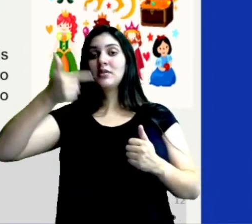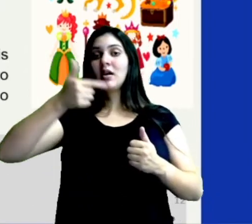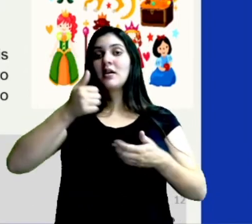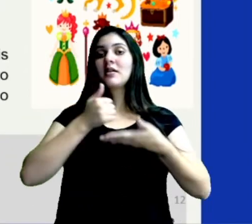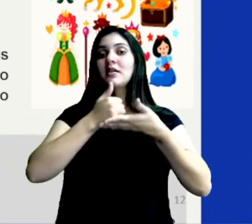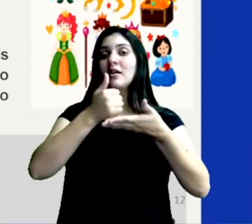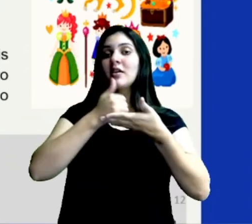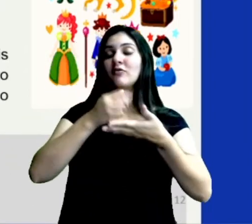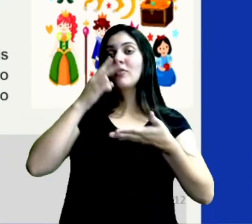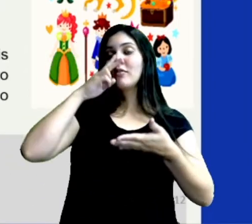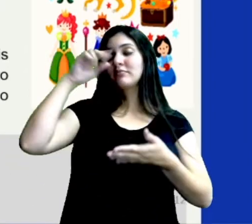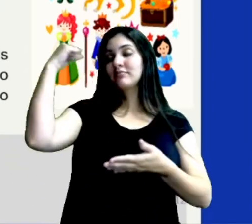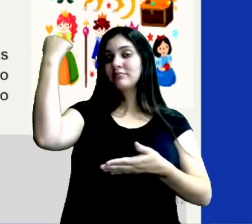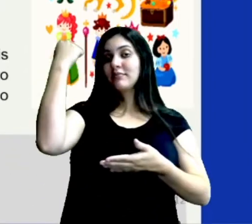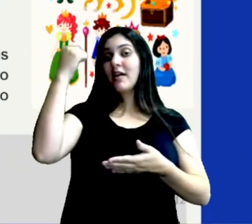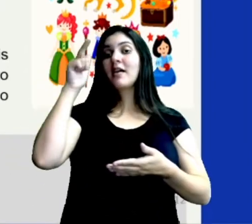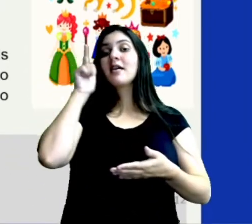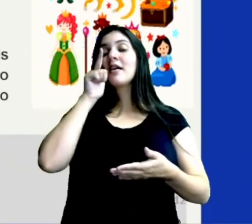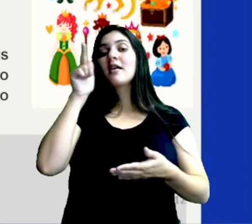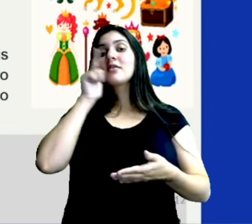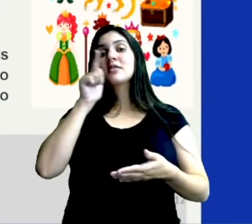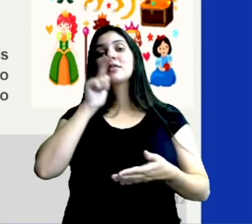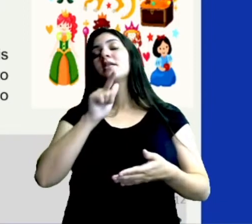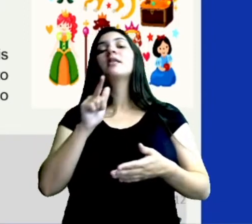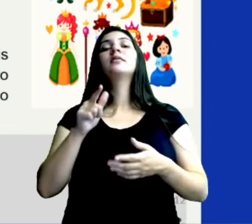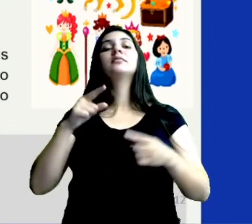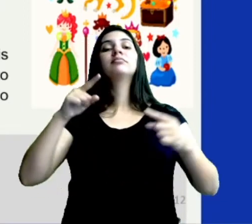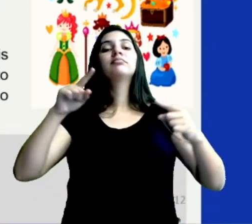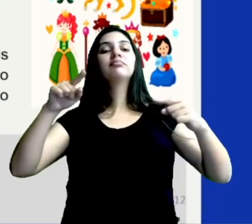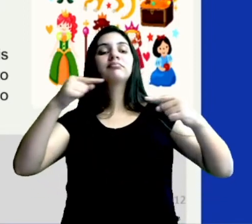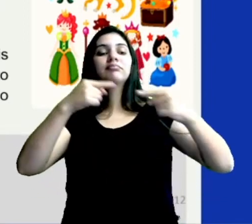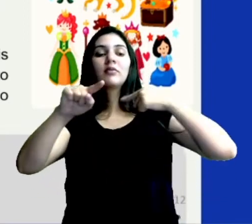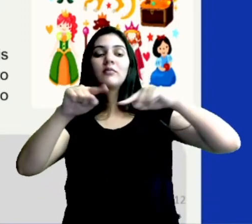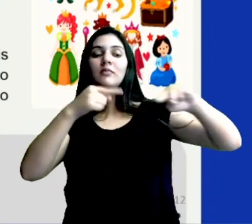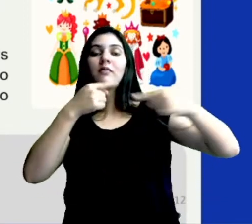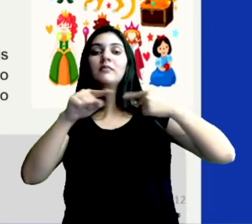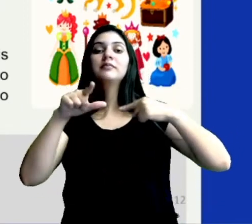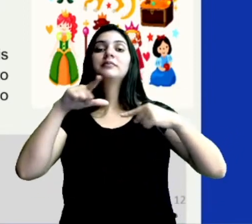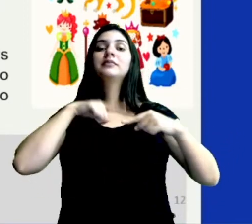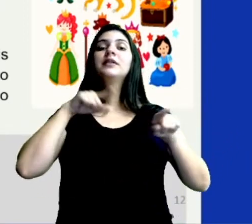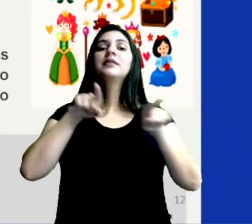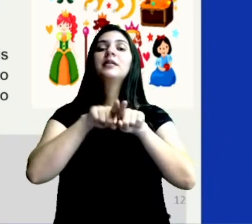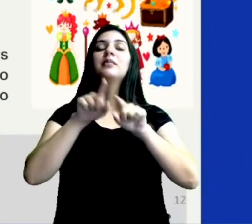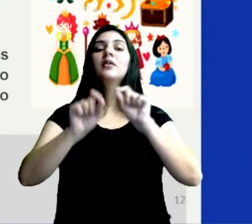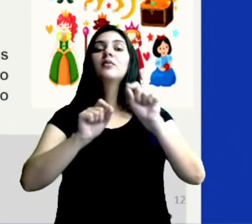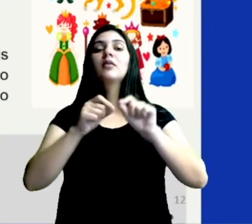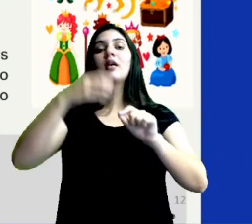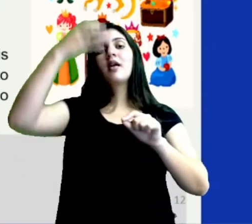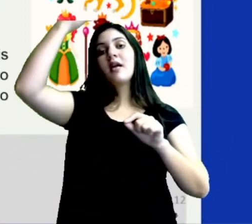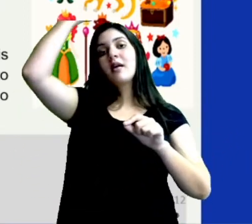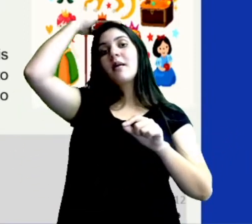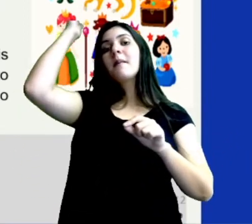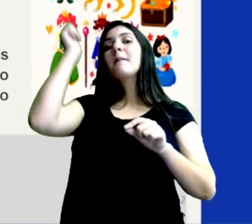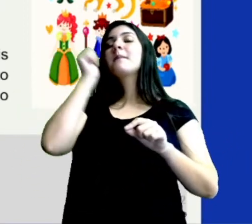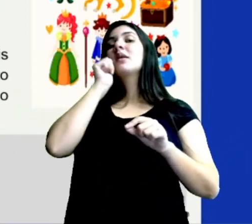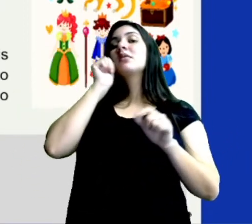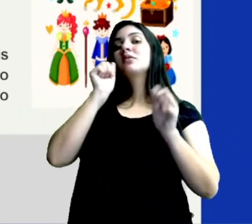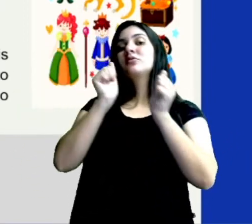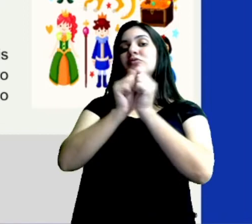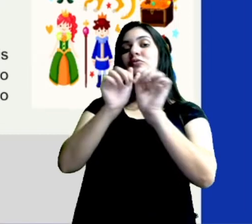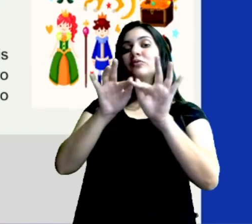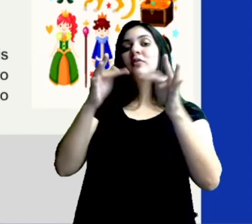vencer seus desafios, tá bom? Temos também a princesa e sua família. Pode ver, todos os contos de